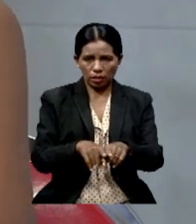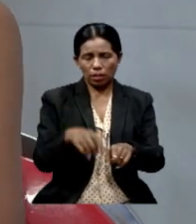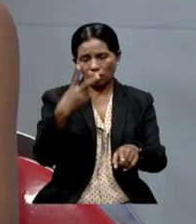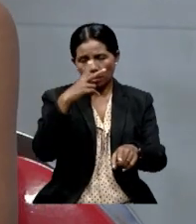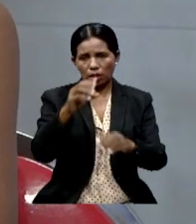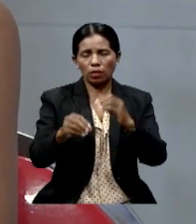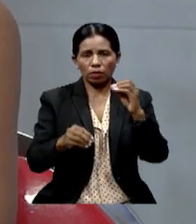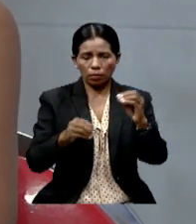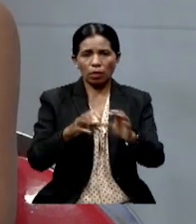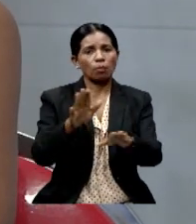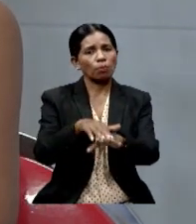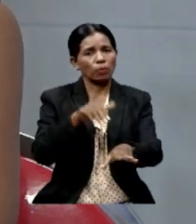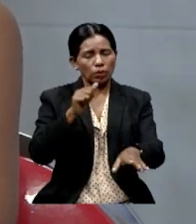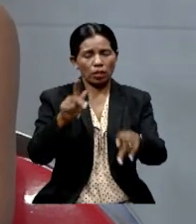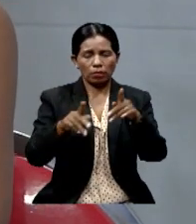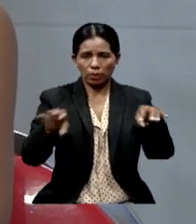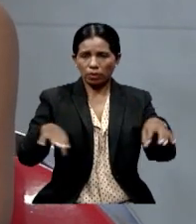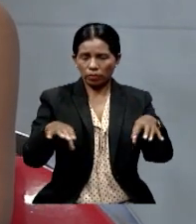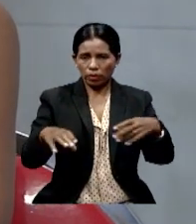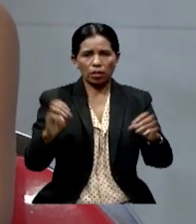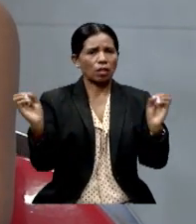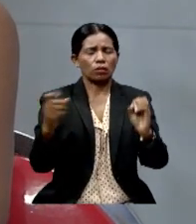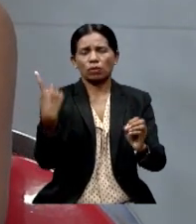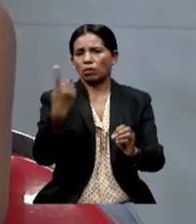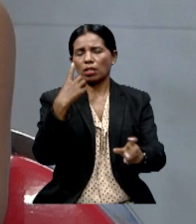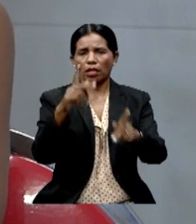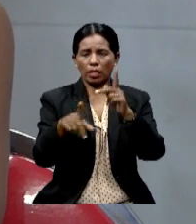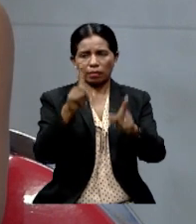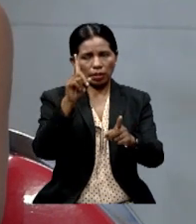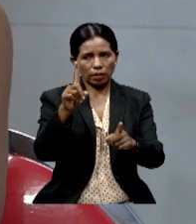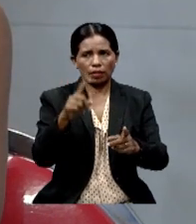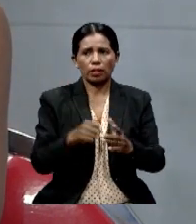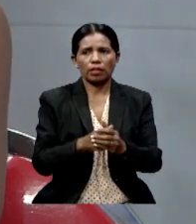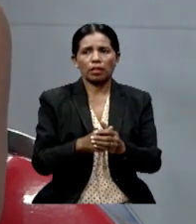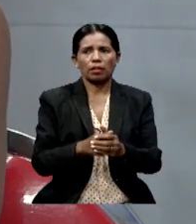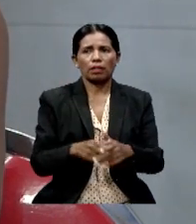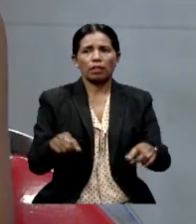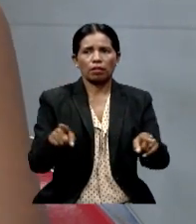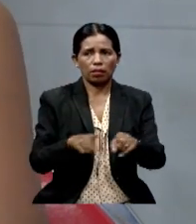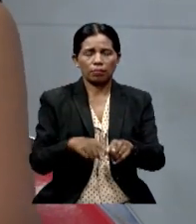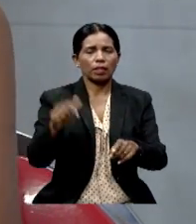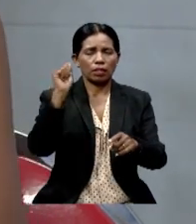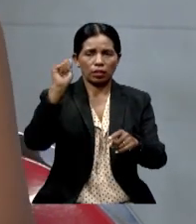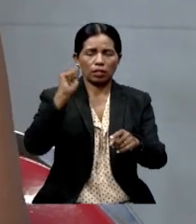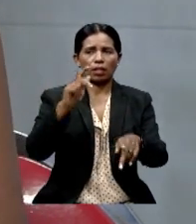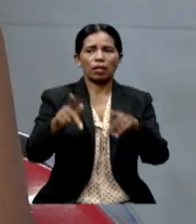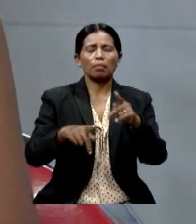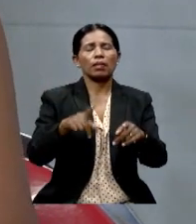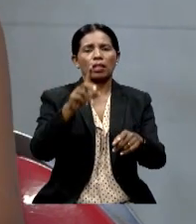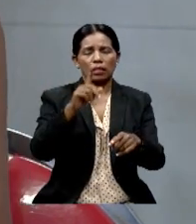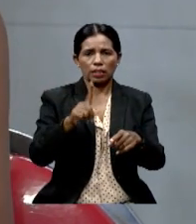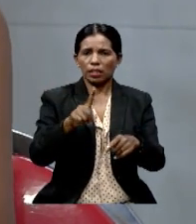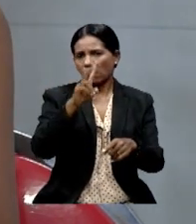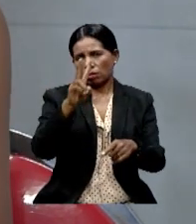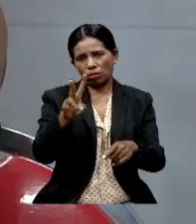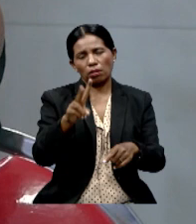halo recrutamento nu ne los MI da det mak atu sai be hanesa kandidatura mai be beliu MI da nu ne